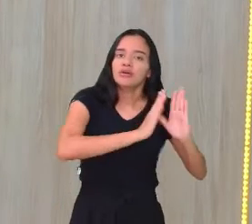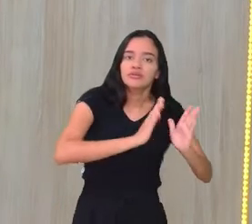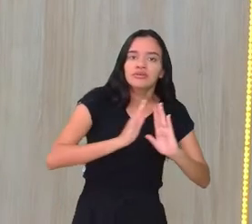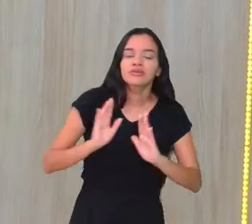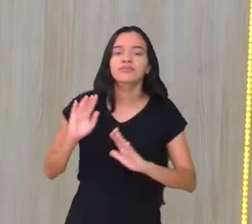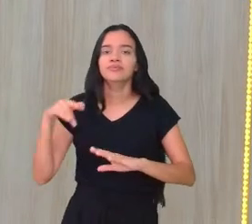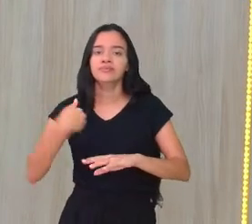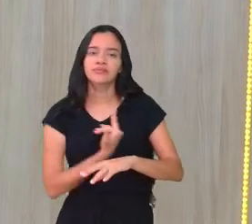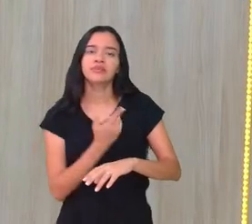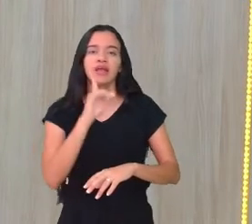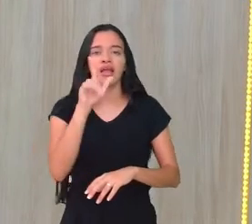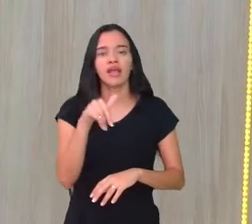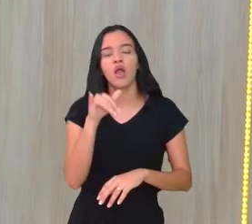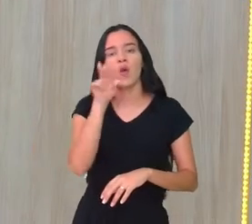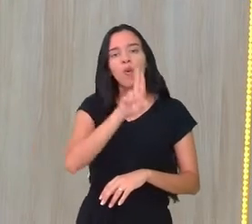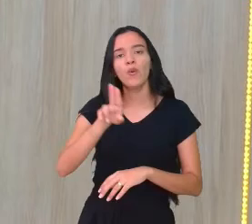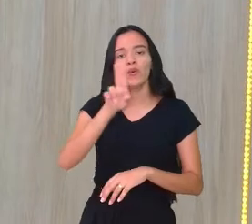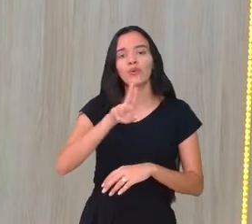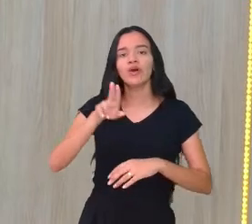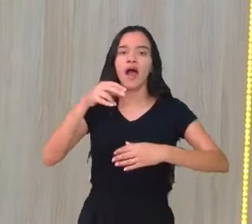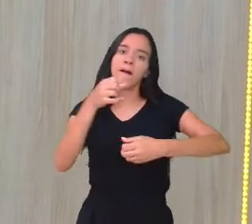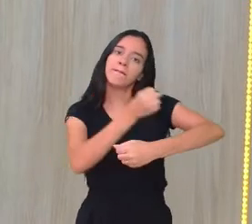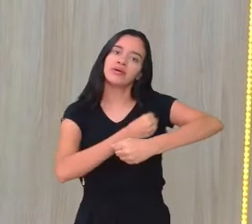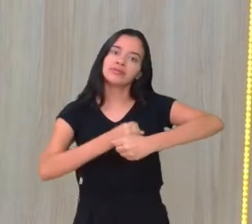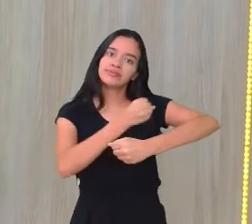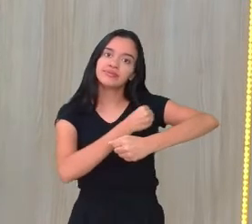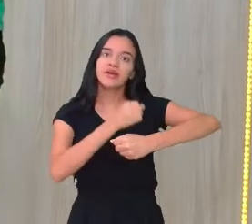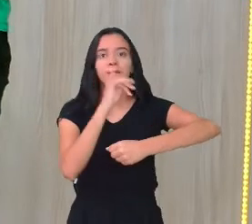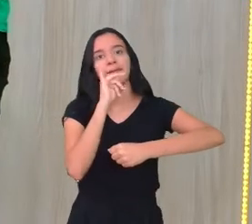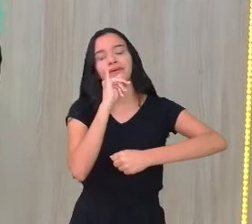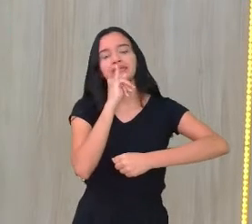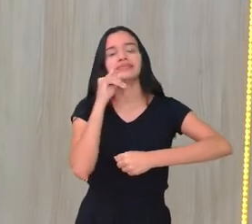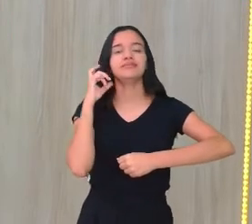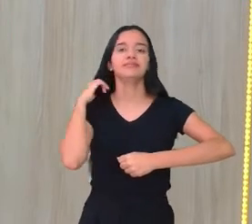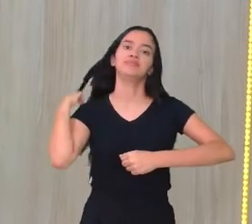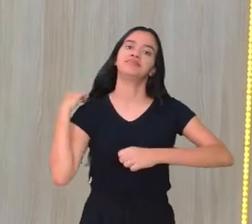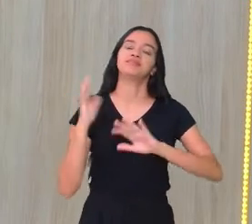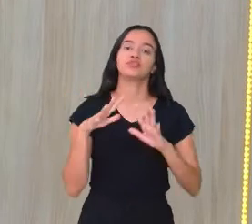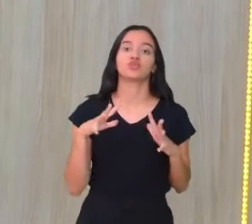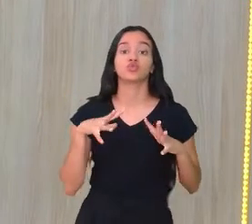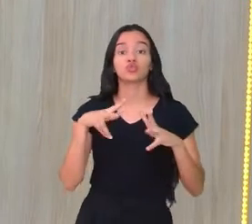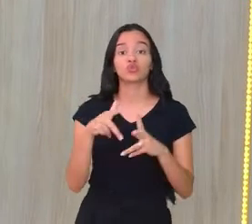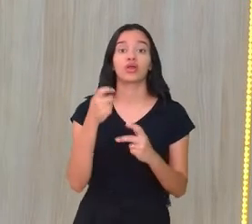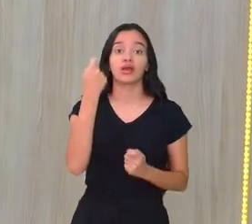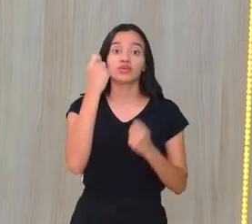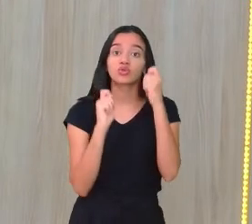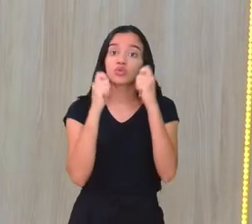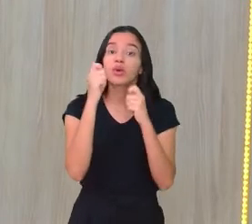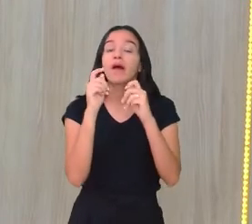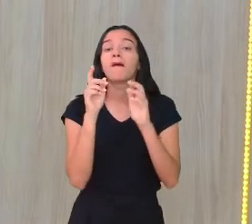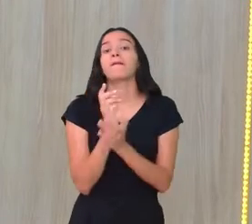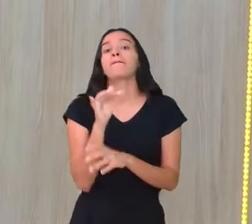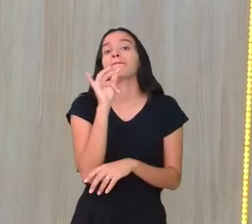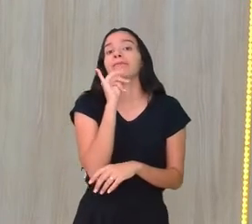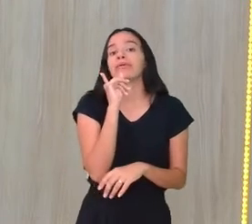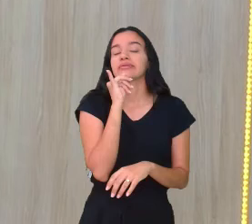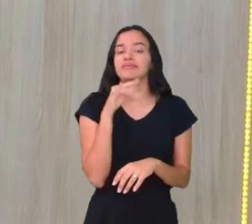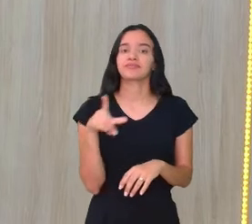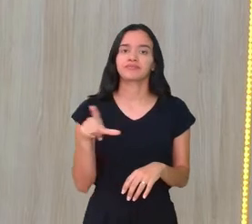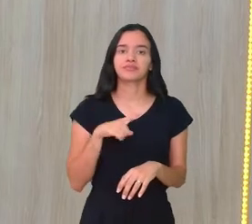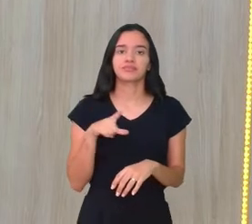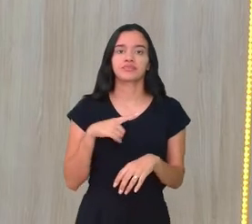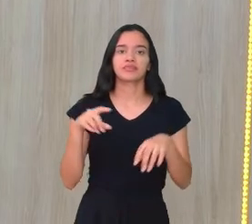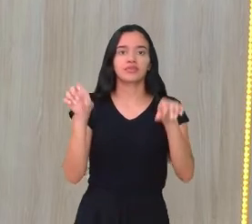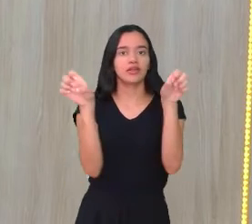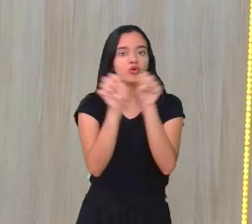Para que a gente possa ali usar para cozinhar, por exemplo, tá? Então, toda a indústria, por exemplo, deveria ter um